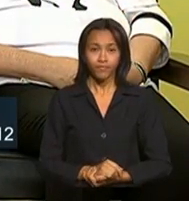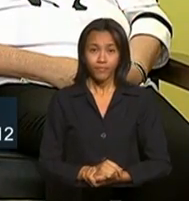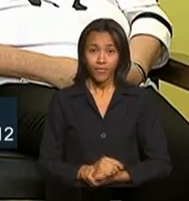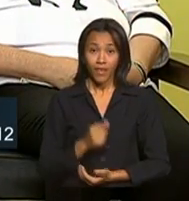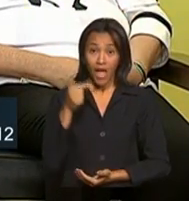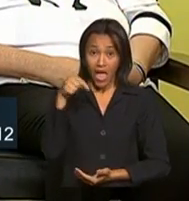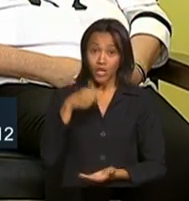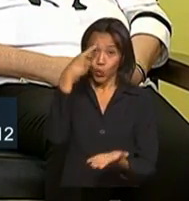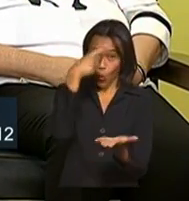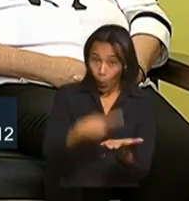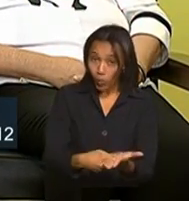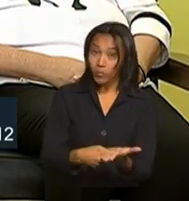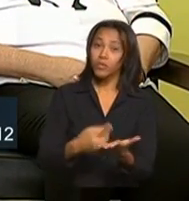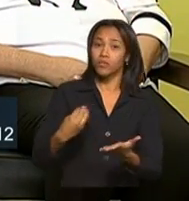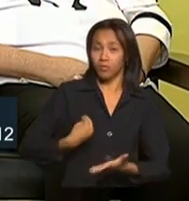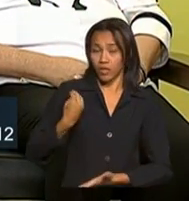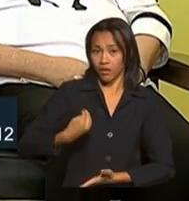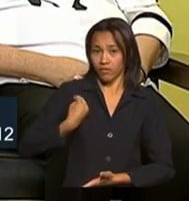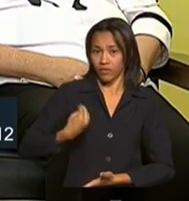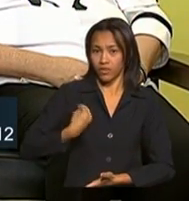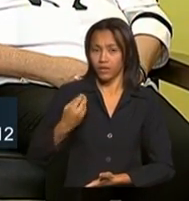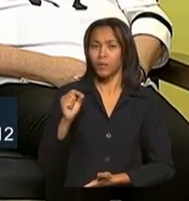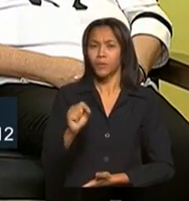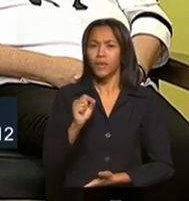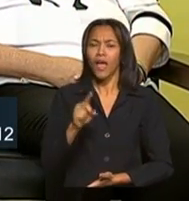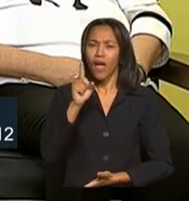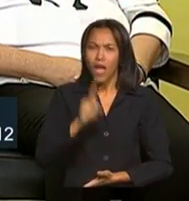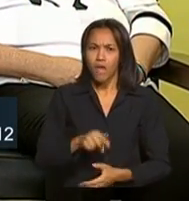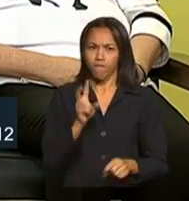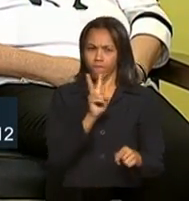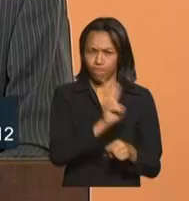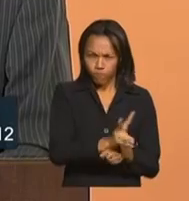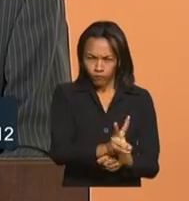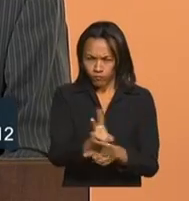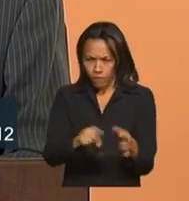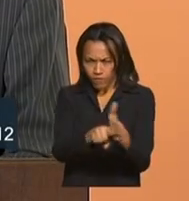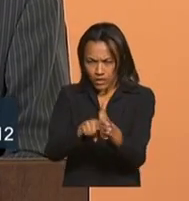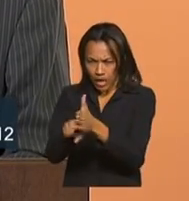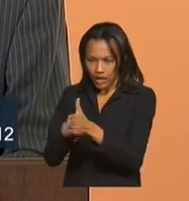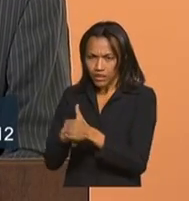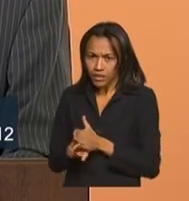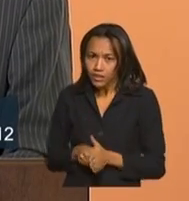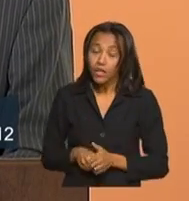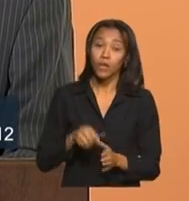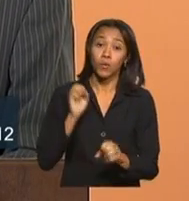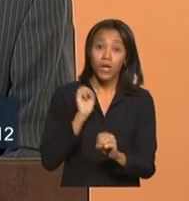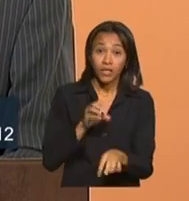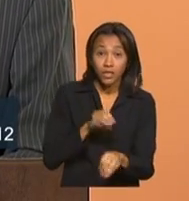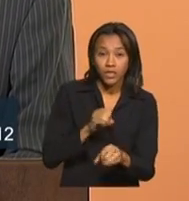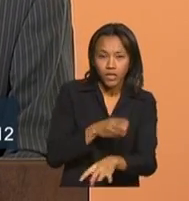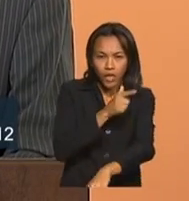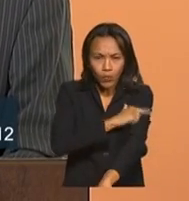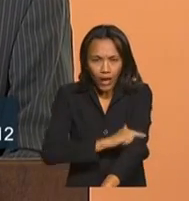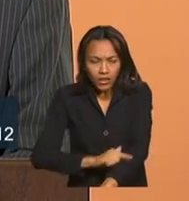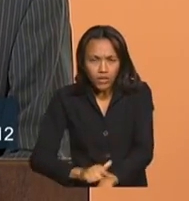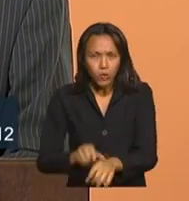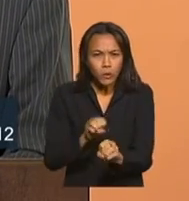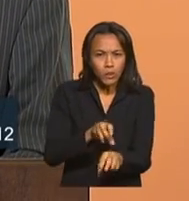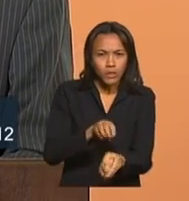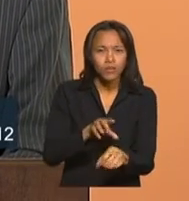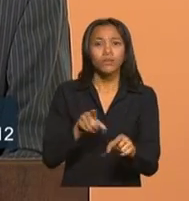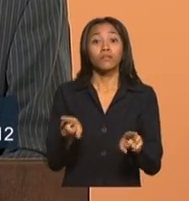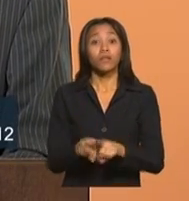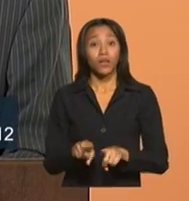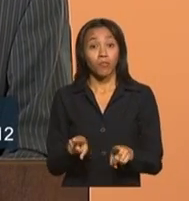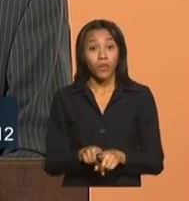este pacto pela vida envolve ações de fiscalização, ações educativas e, principalmente,